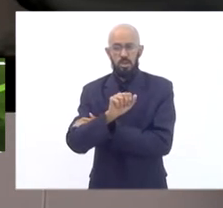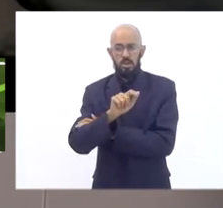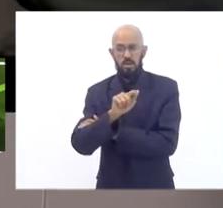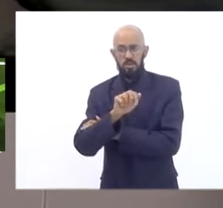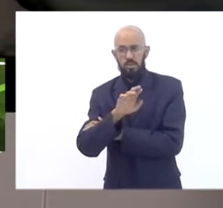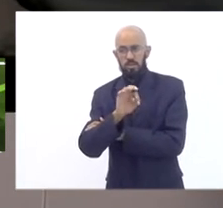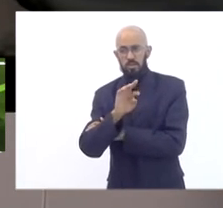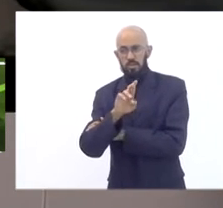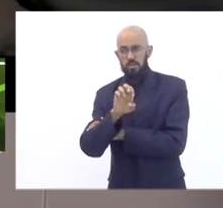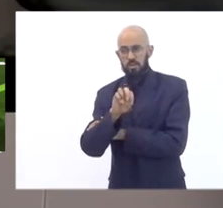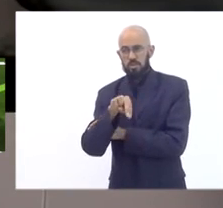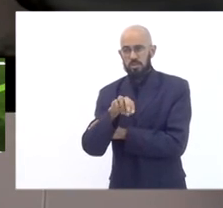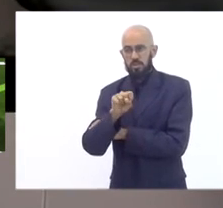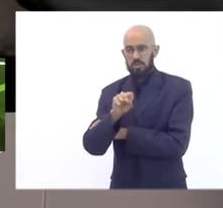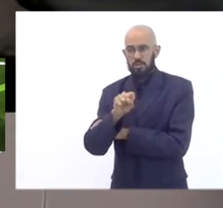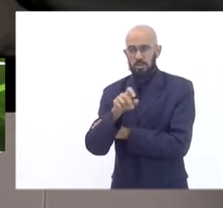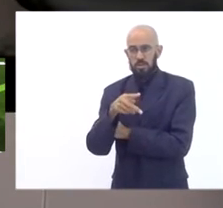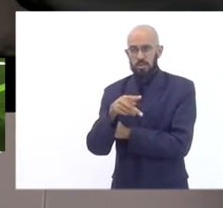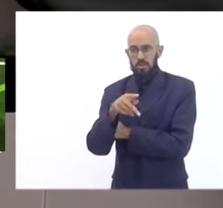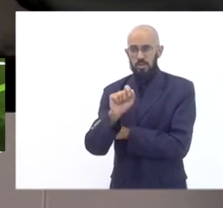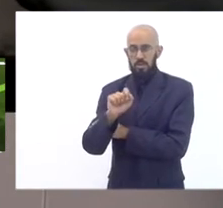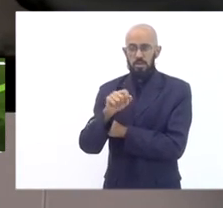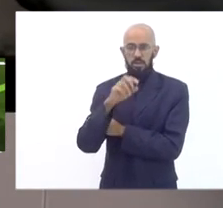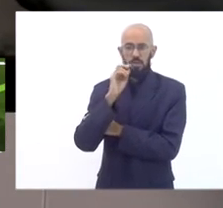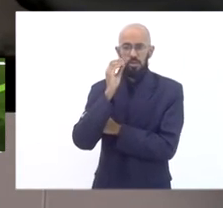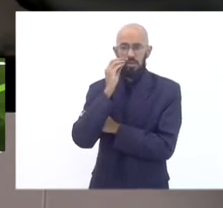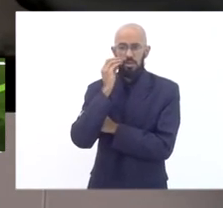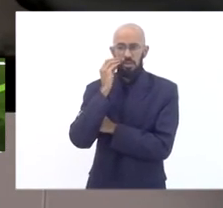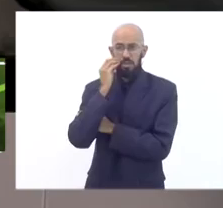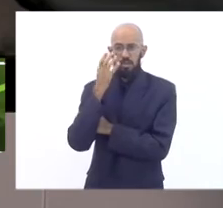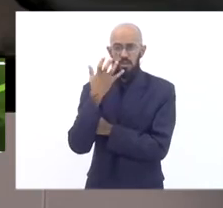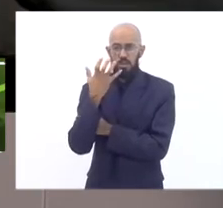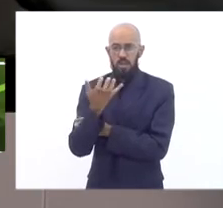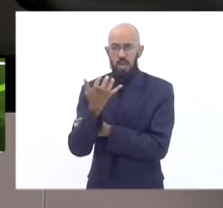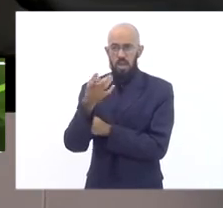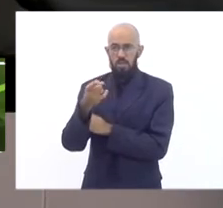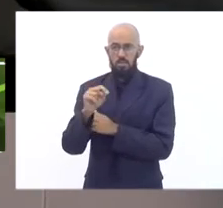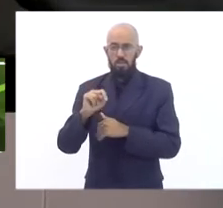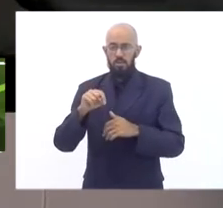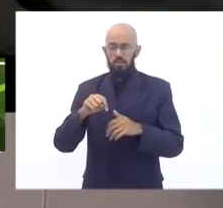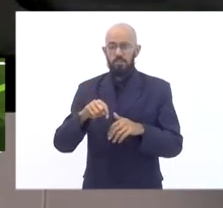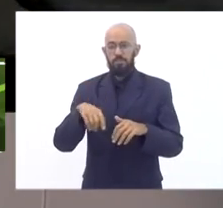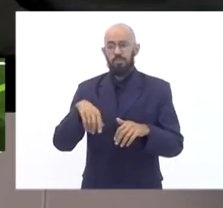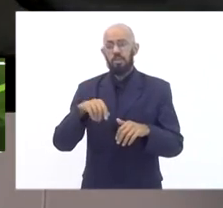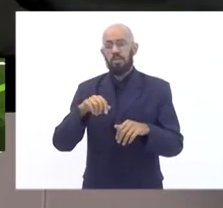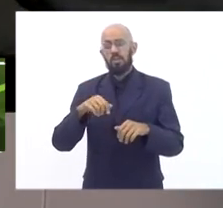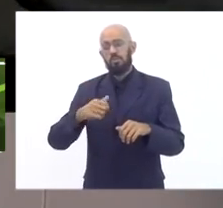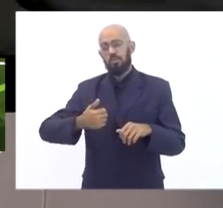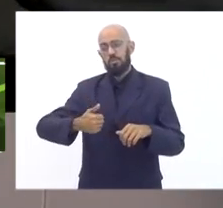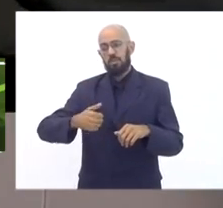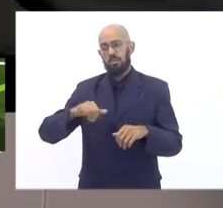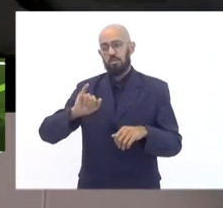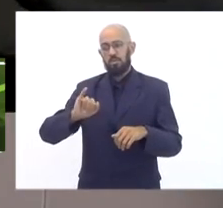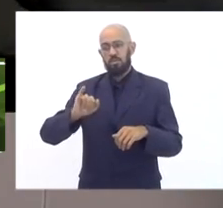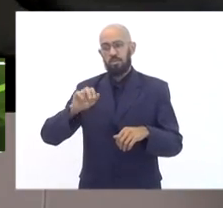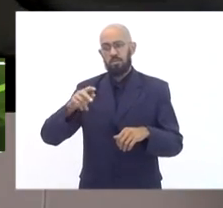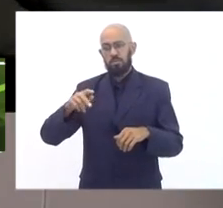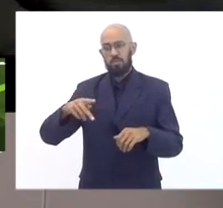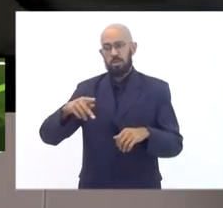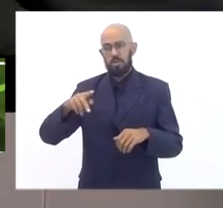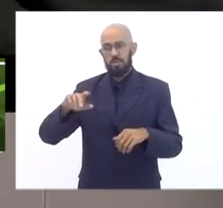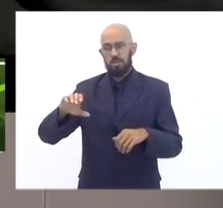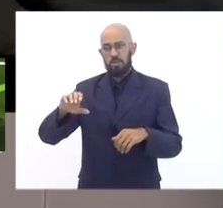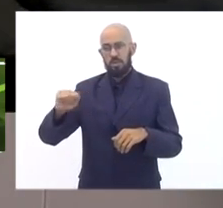da tarifa. E, nesse sentido, a gente tem o IPCA na mesa, que é um índice que vem sendo, inclusive, praticado por